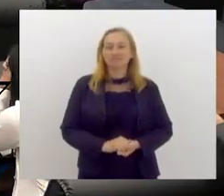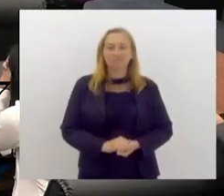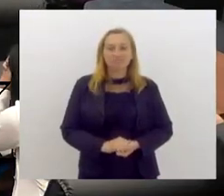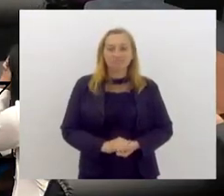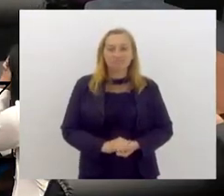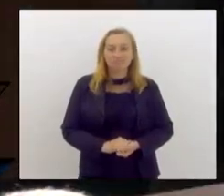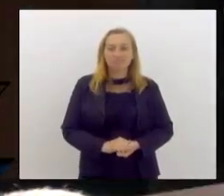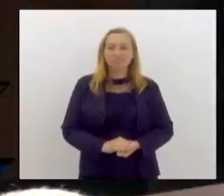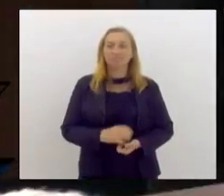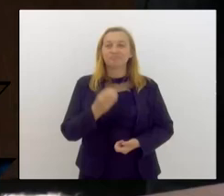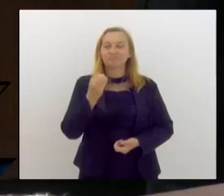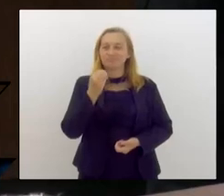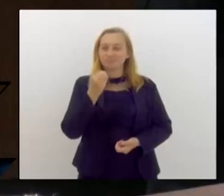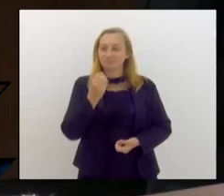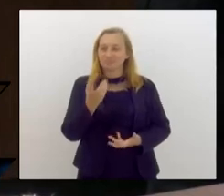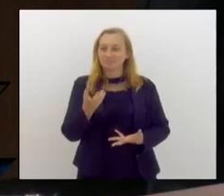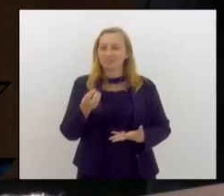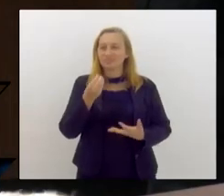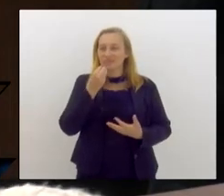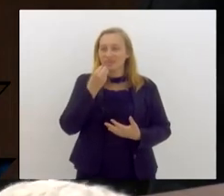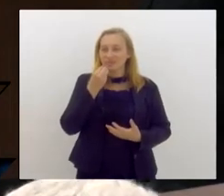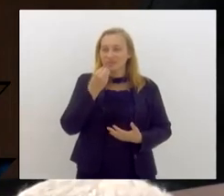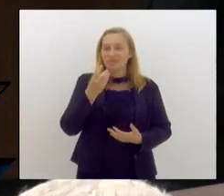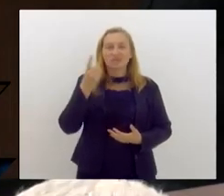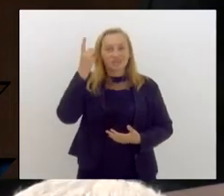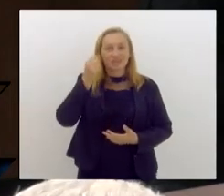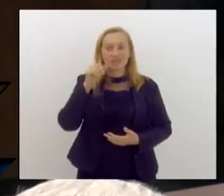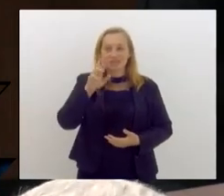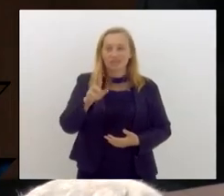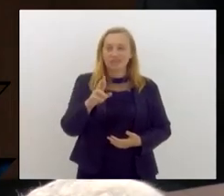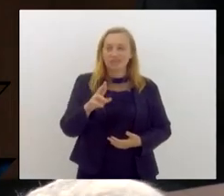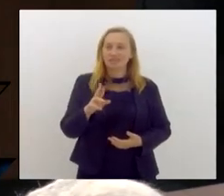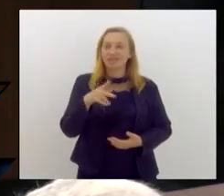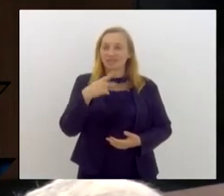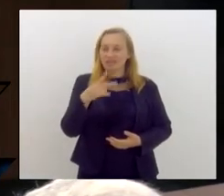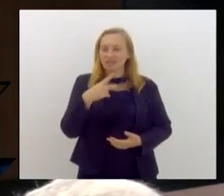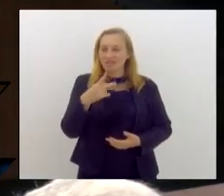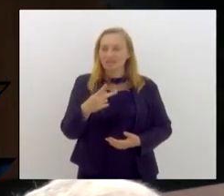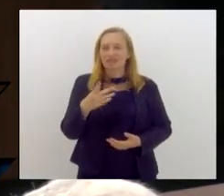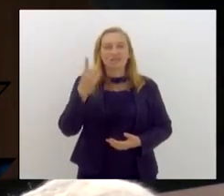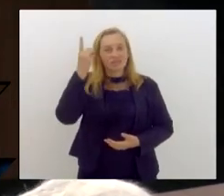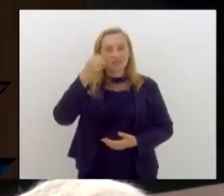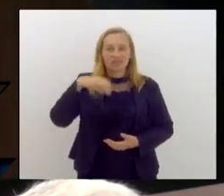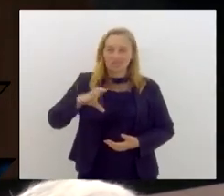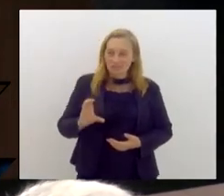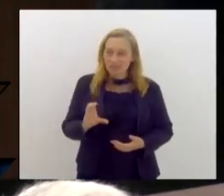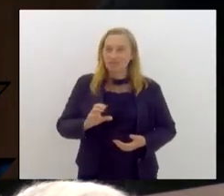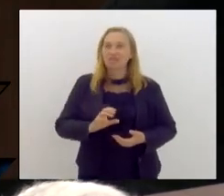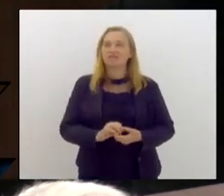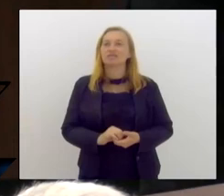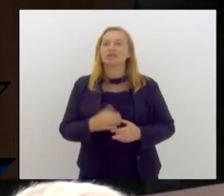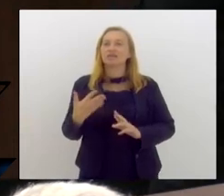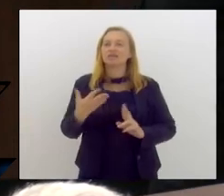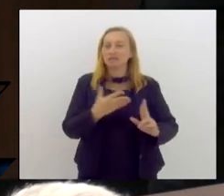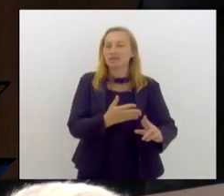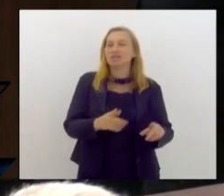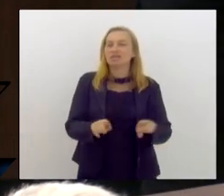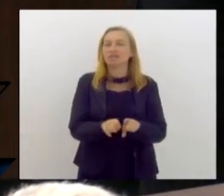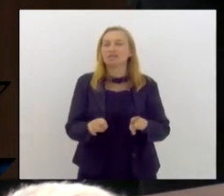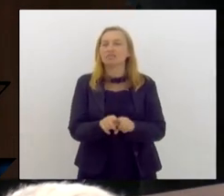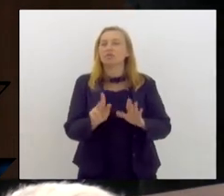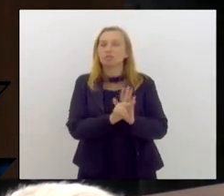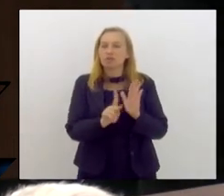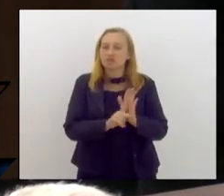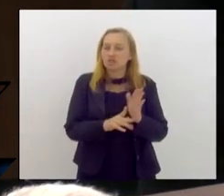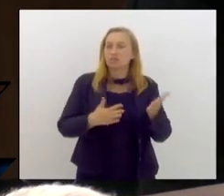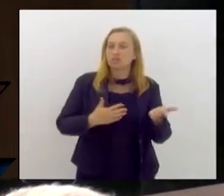De perder a oportunidade do deputado Rosenberg Reis na sessão e a fala do deputado Mink, referendando também um projeto aprovado